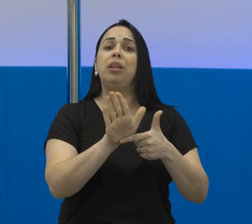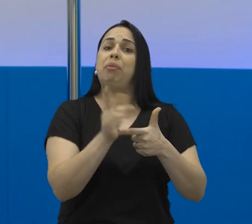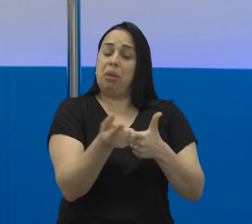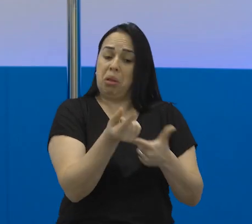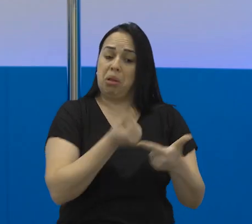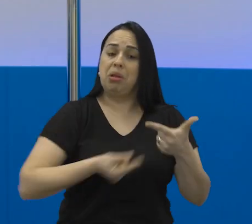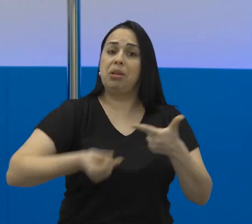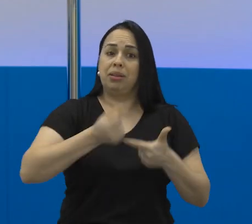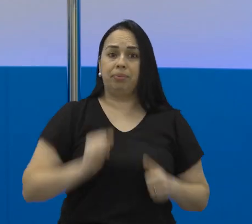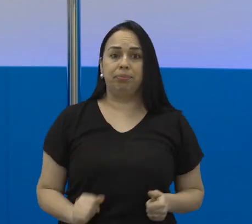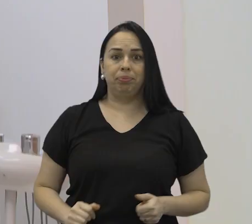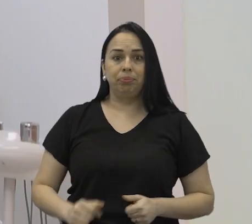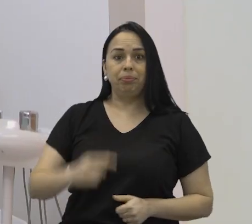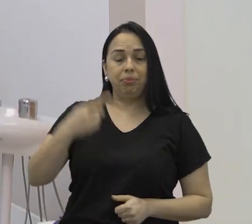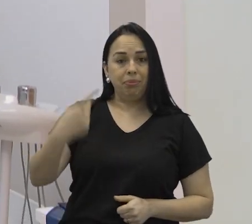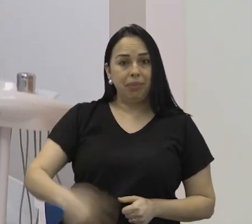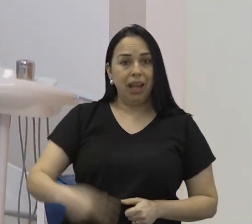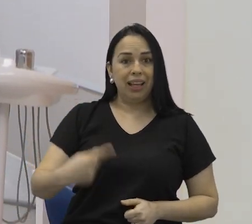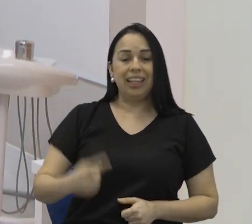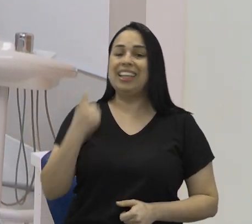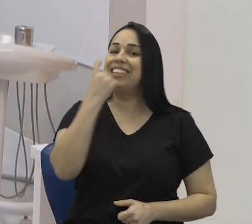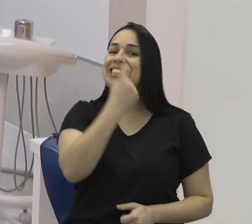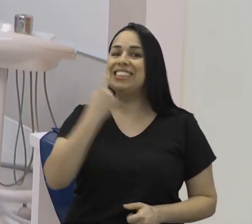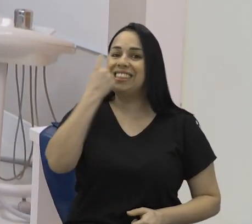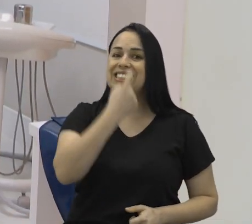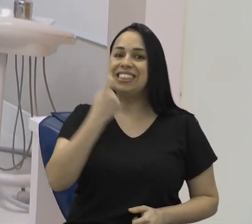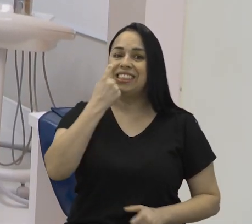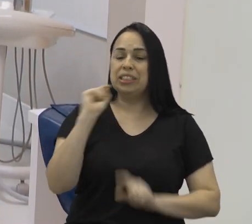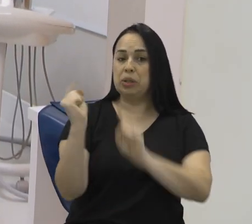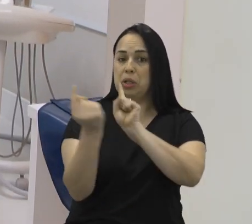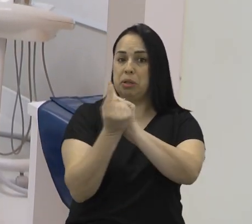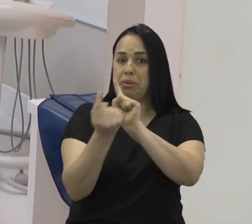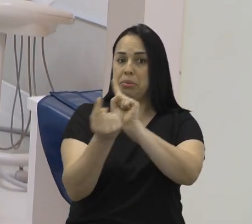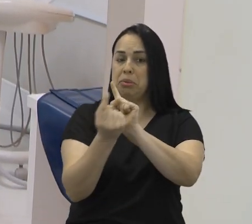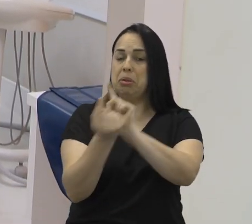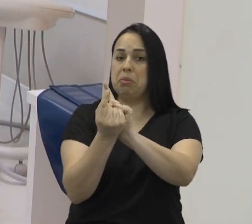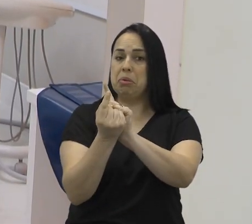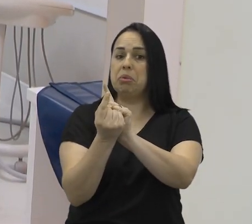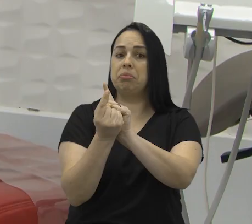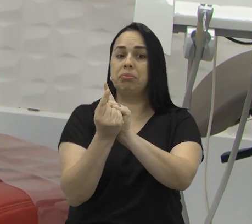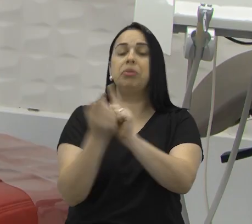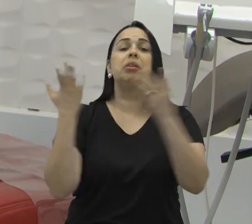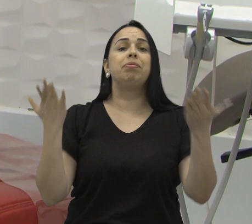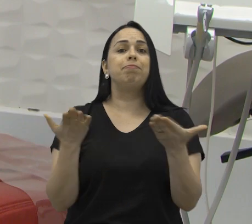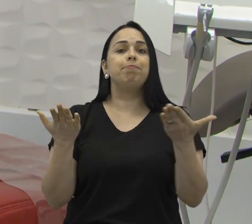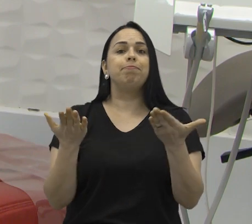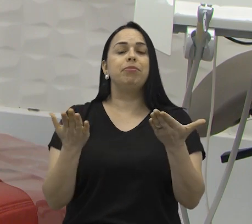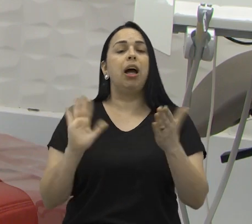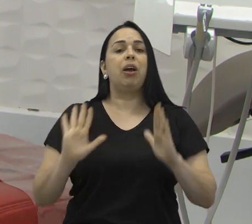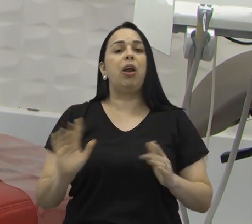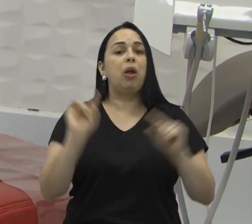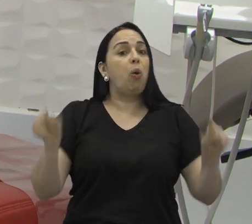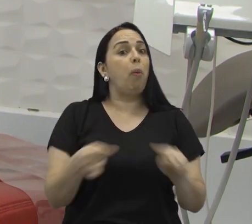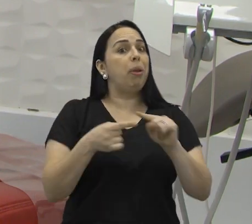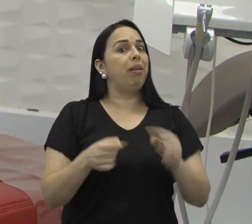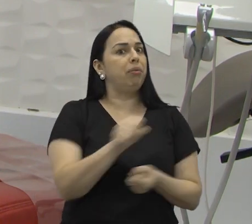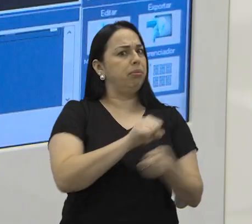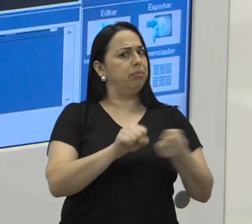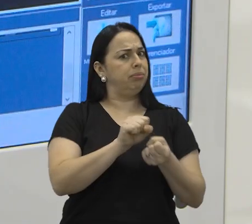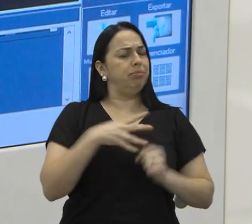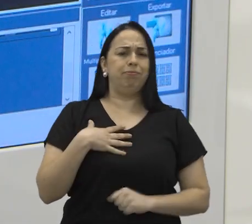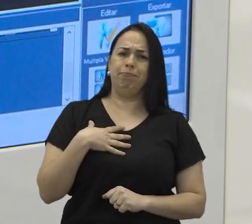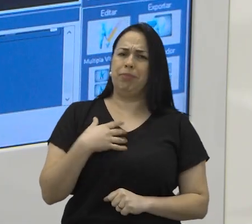benefícios econômicos. Nessa clínica odontológica, as consultas e atendimentos passaram a ser